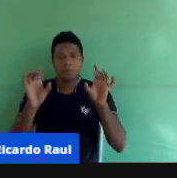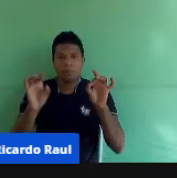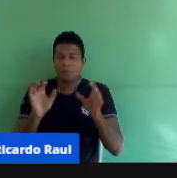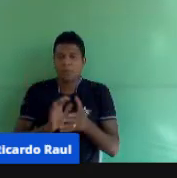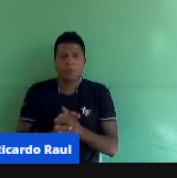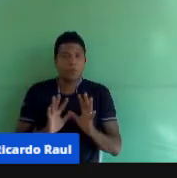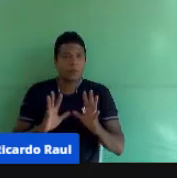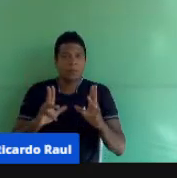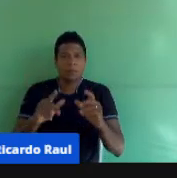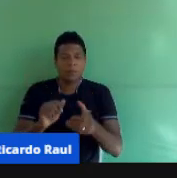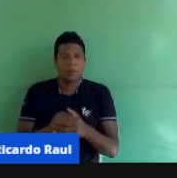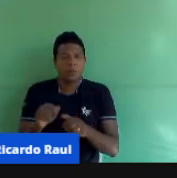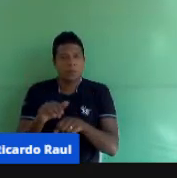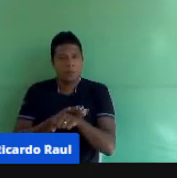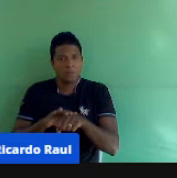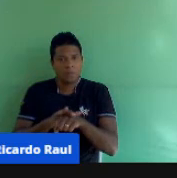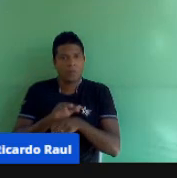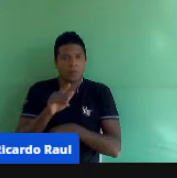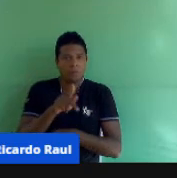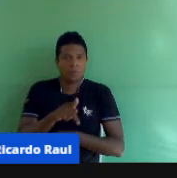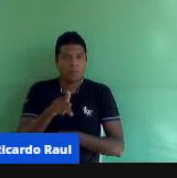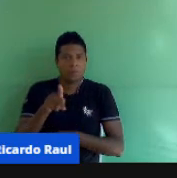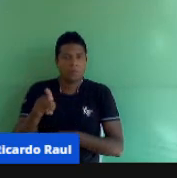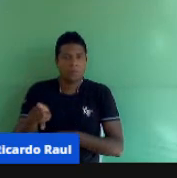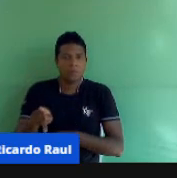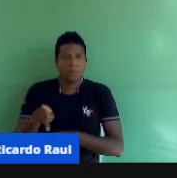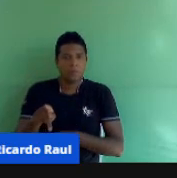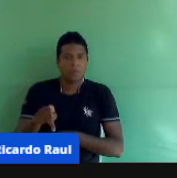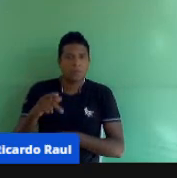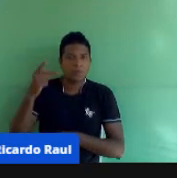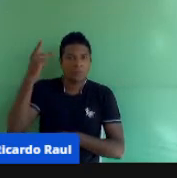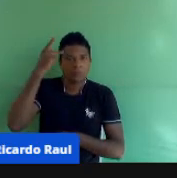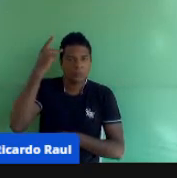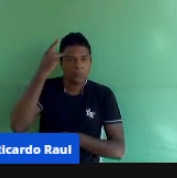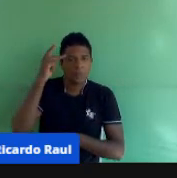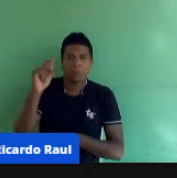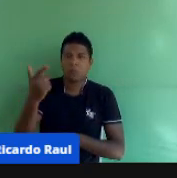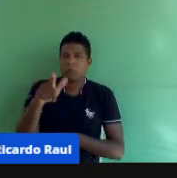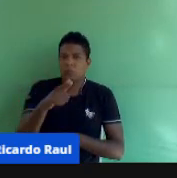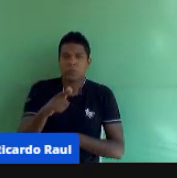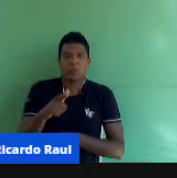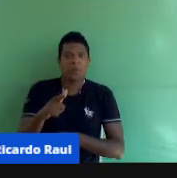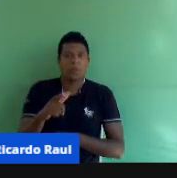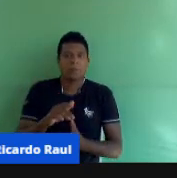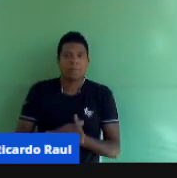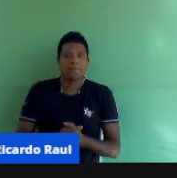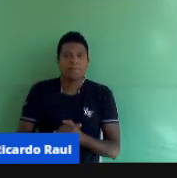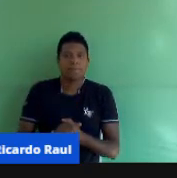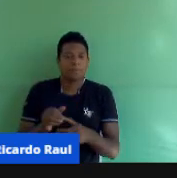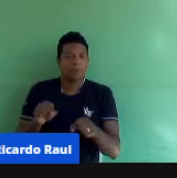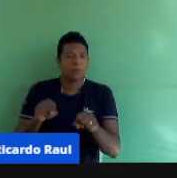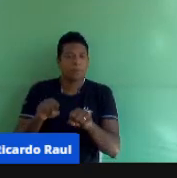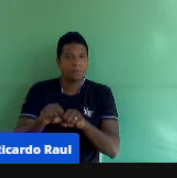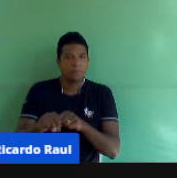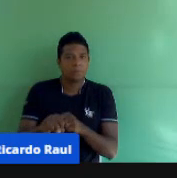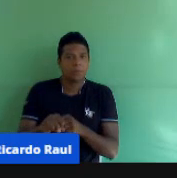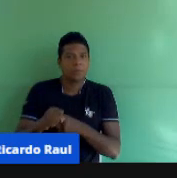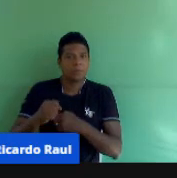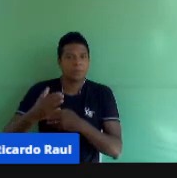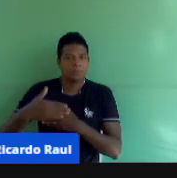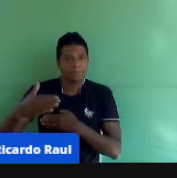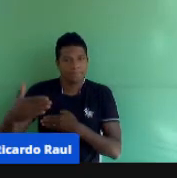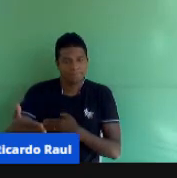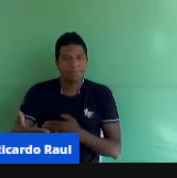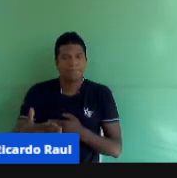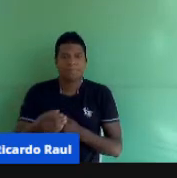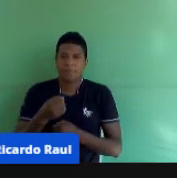têm, eu converso com os professores do estado de São Paulo, eles não têm esse momento de formação continuada, e que é um privilégio